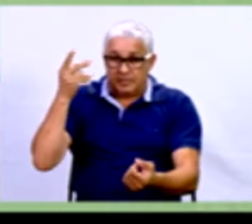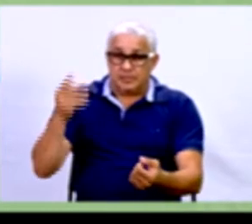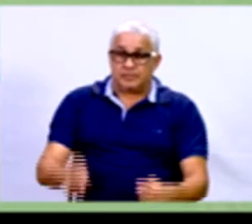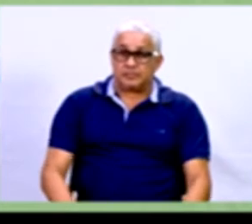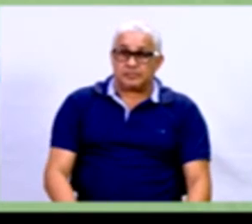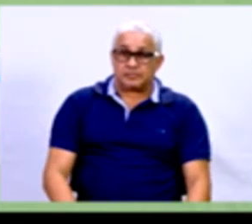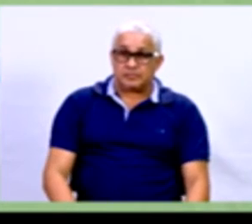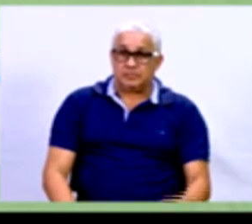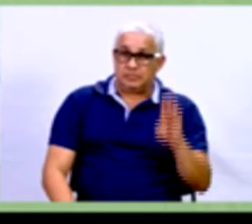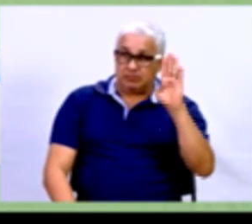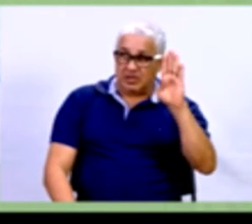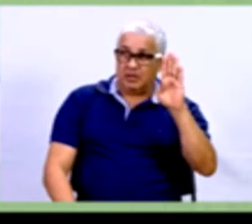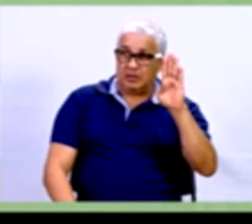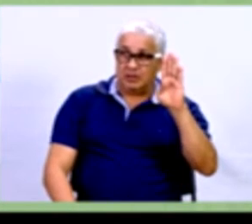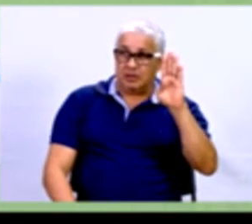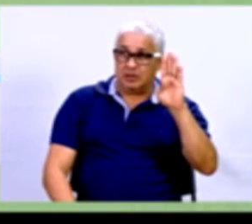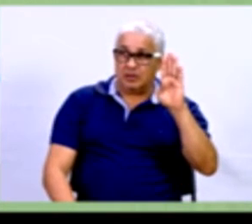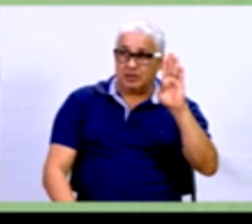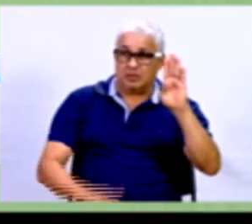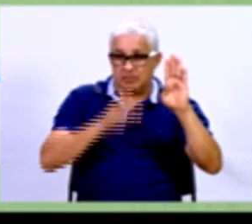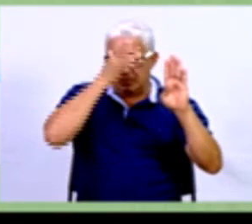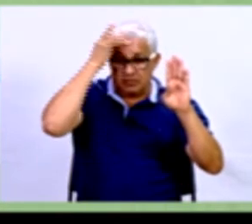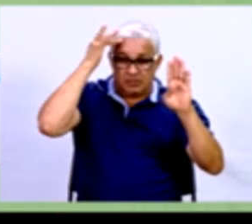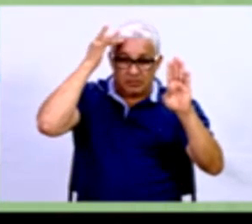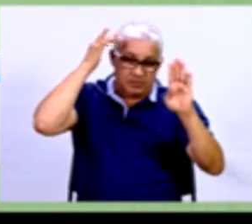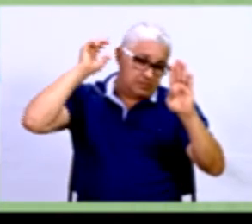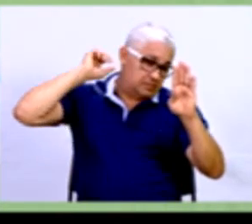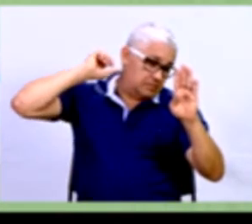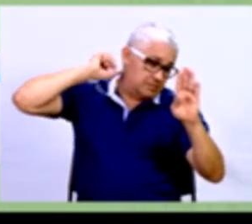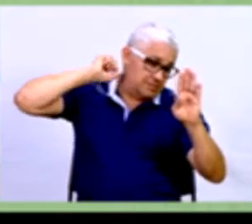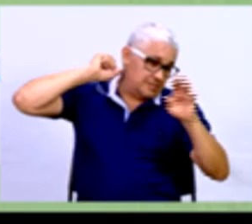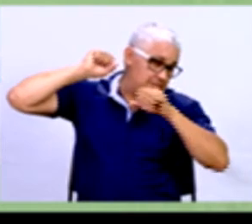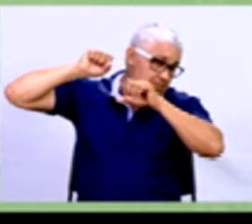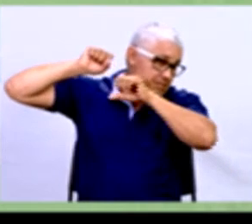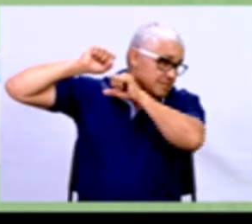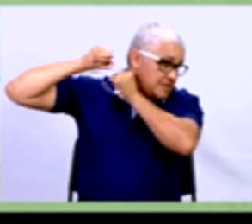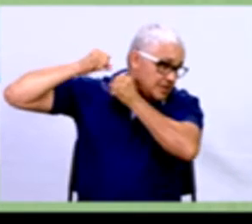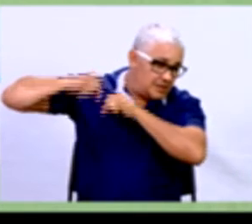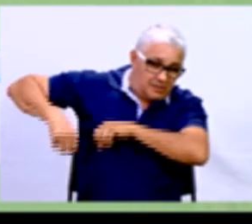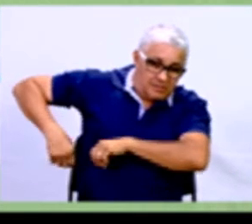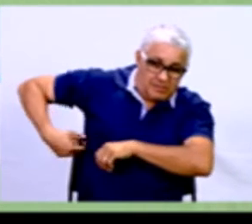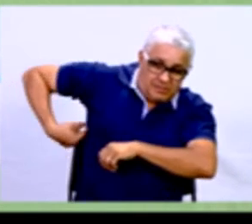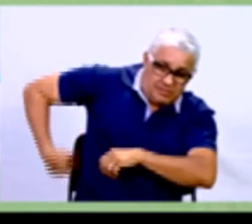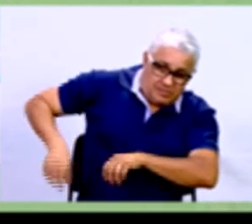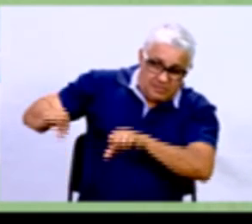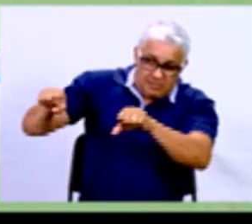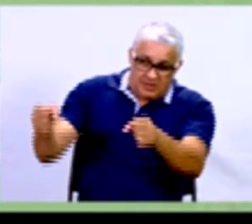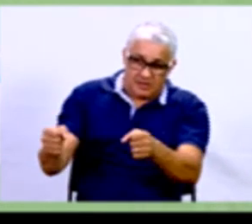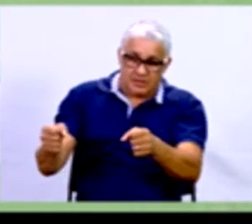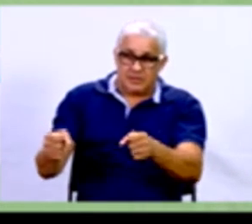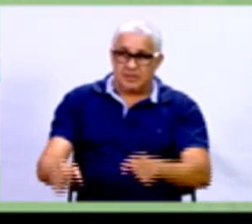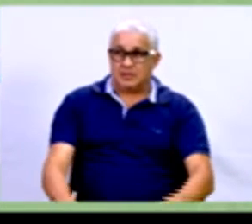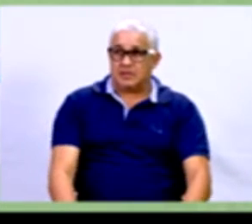Alternativa B: as vítimas que estão com sinais de fratura no pescoço ou na espinha. Ok?